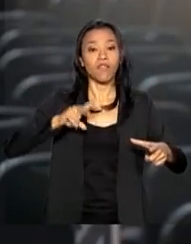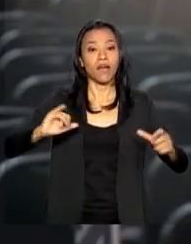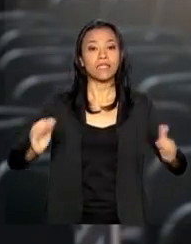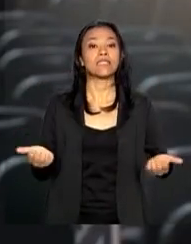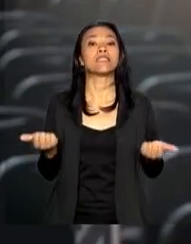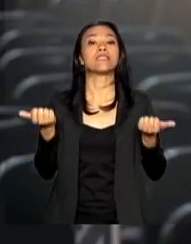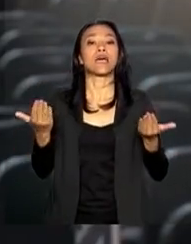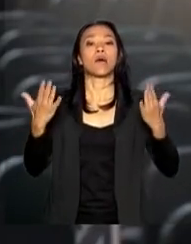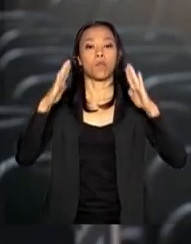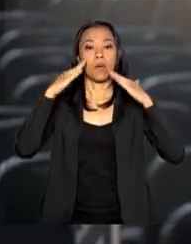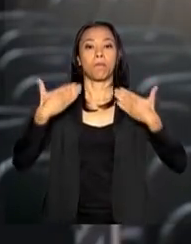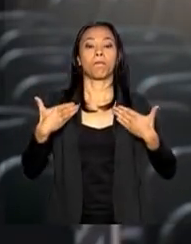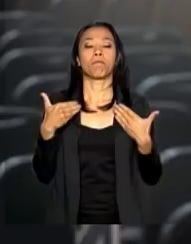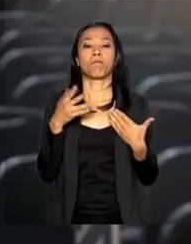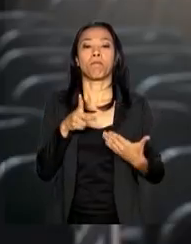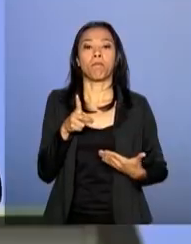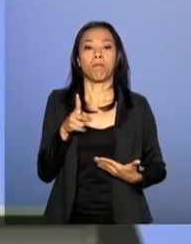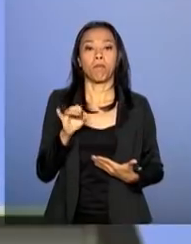no cenário mundial.